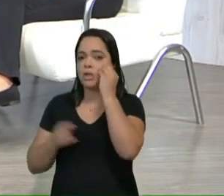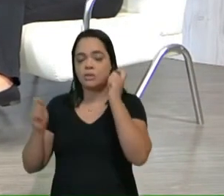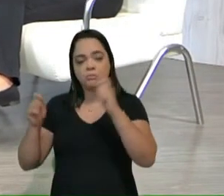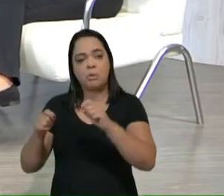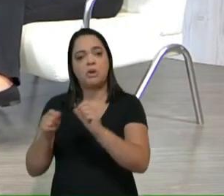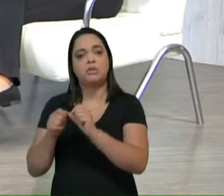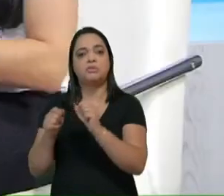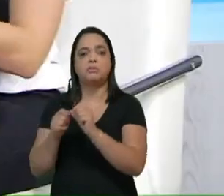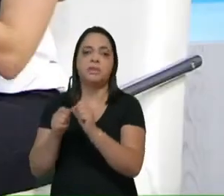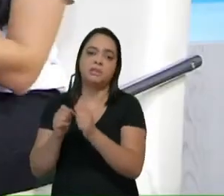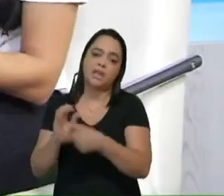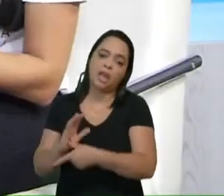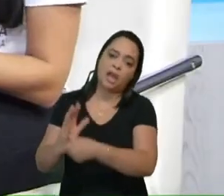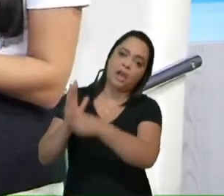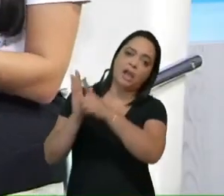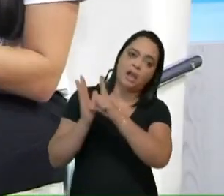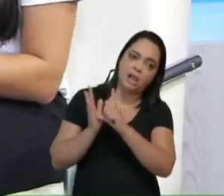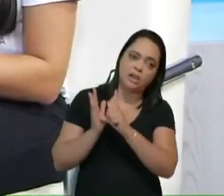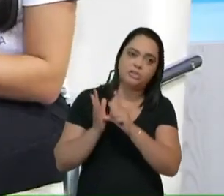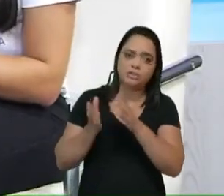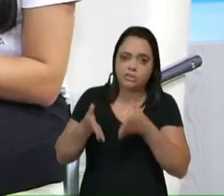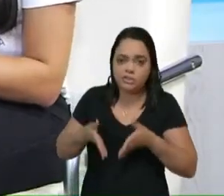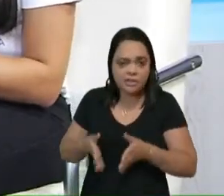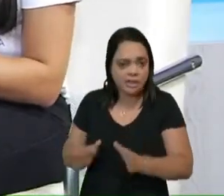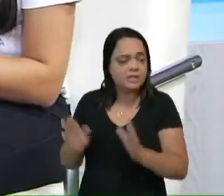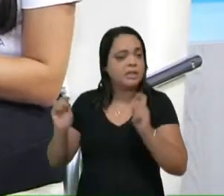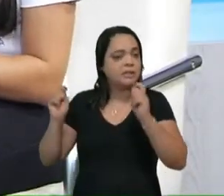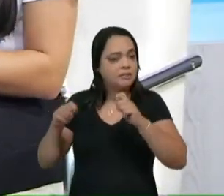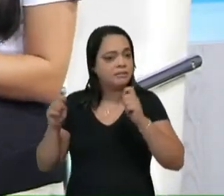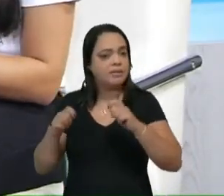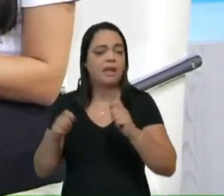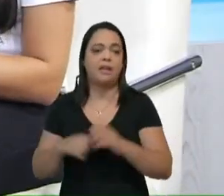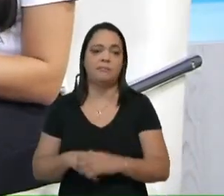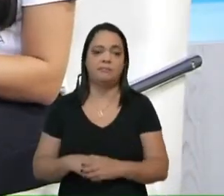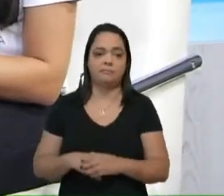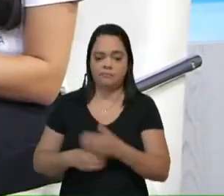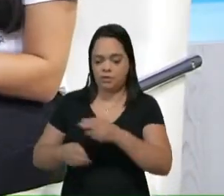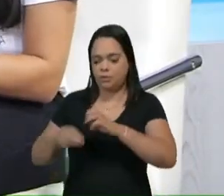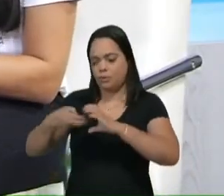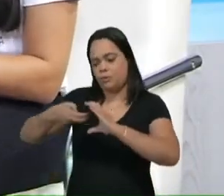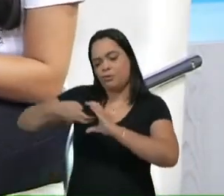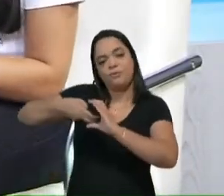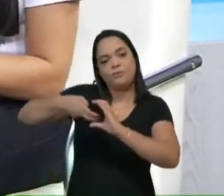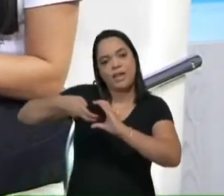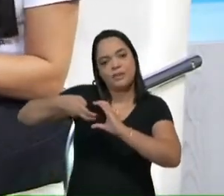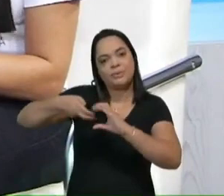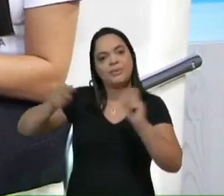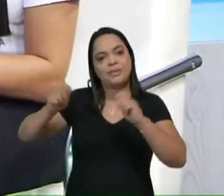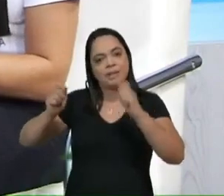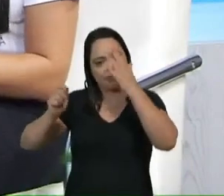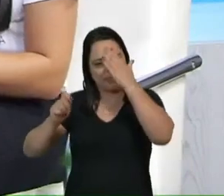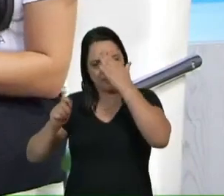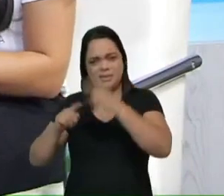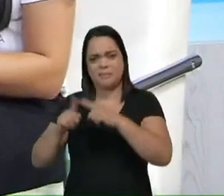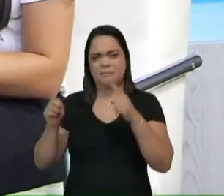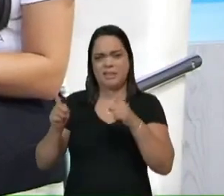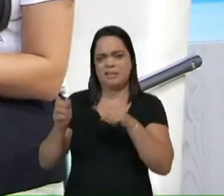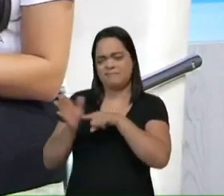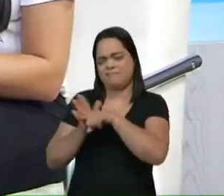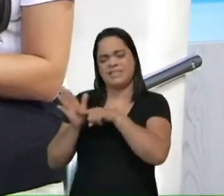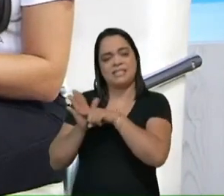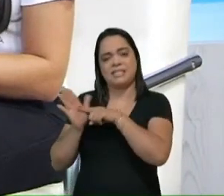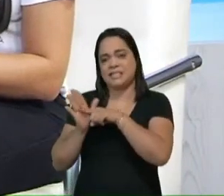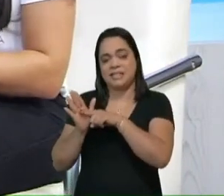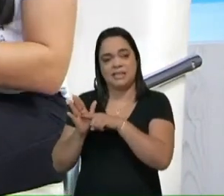ser feitos antes da Concepção né então no feto mas são exames que são invasivos né Aline